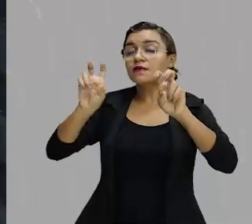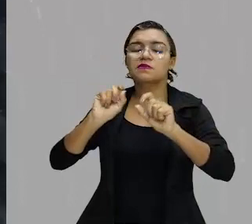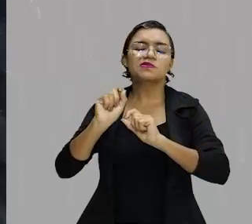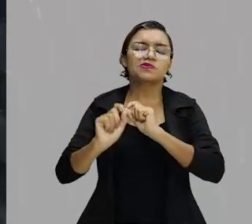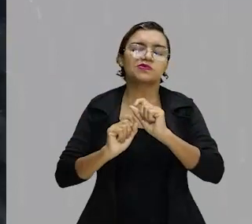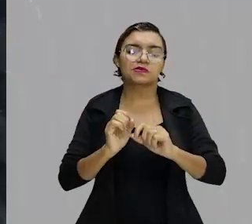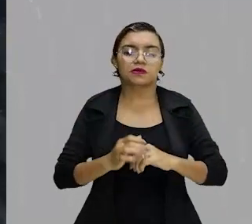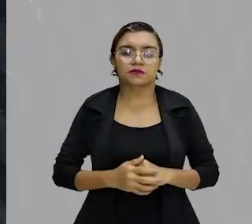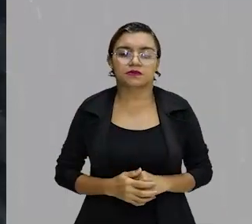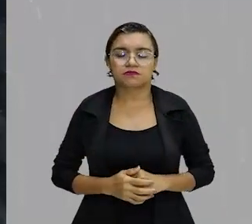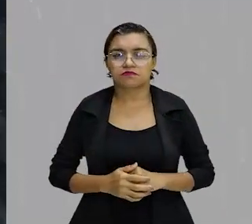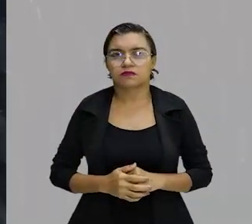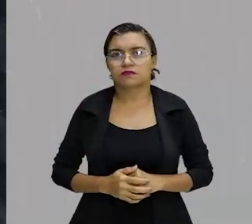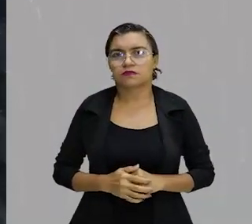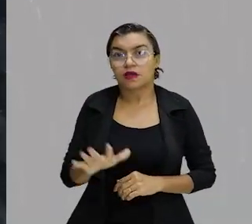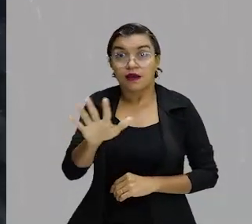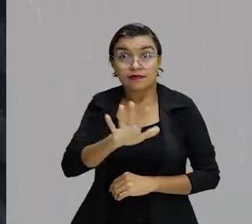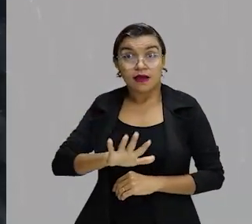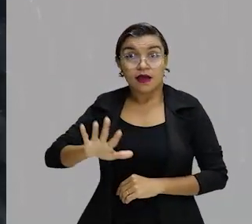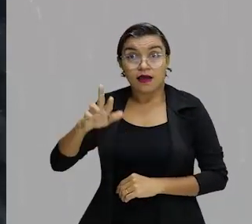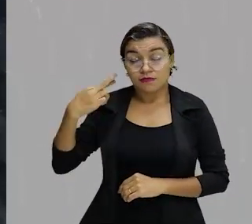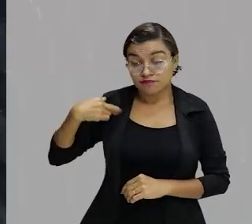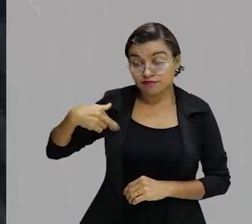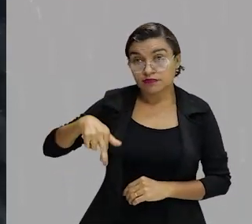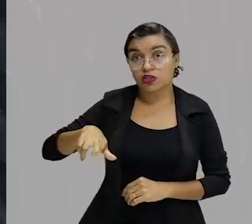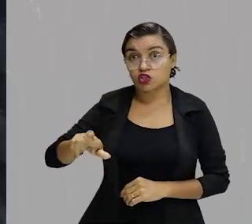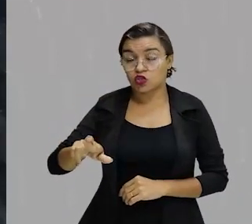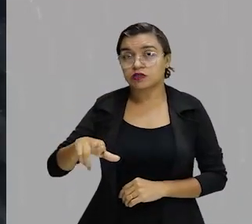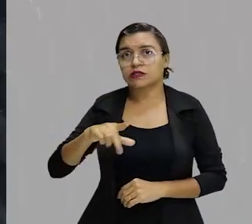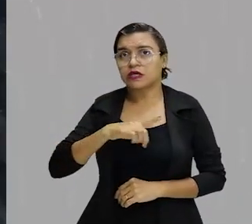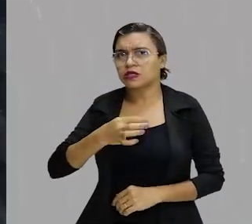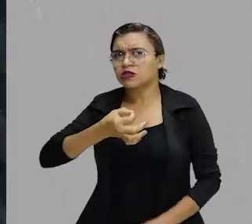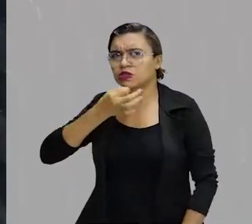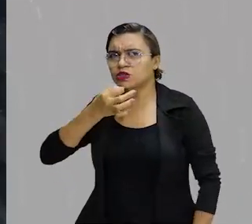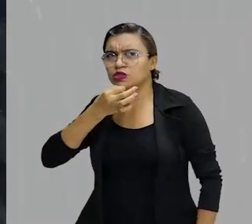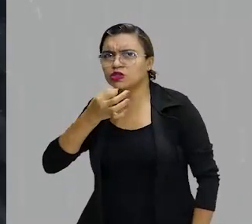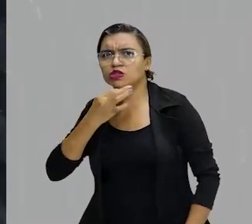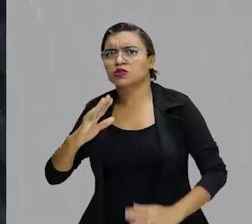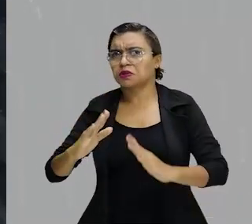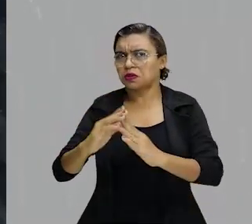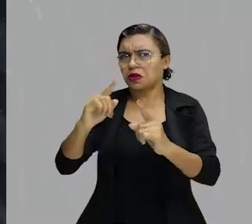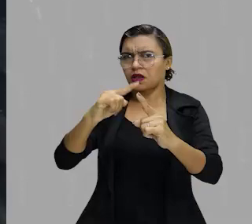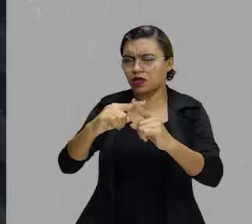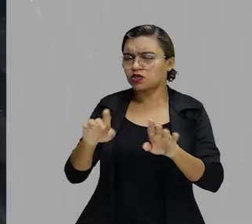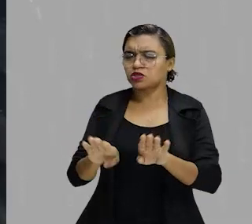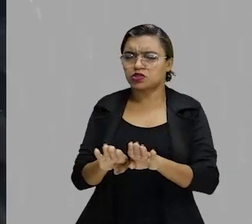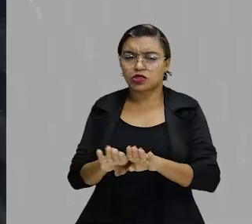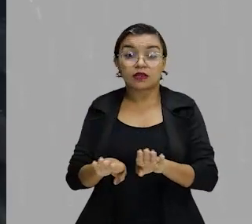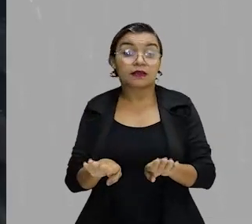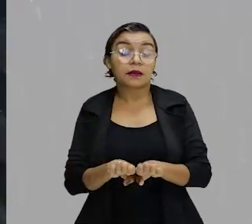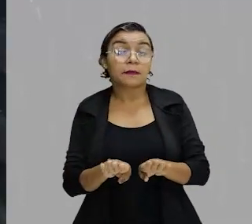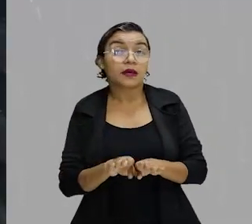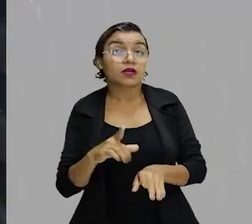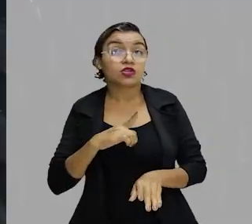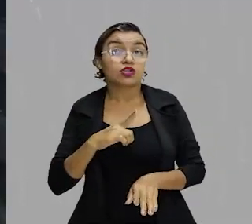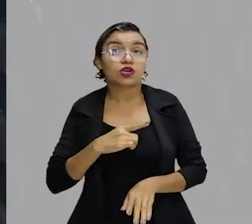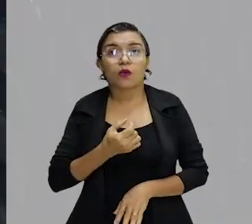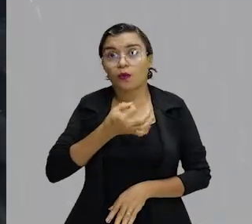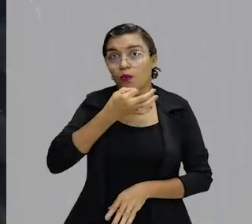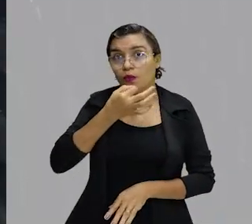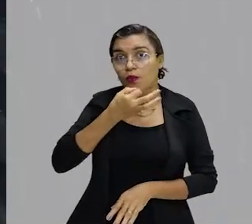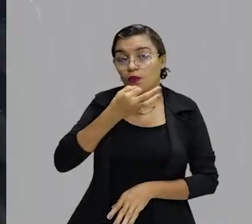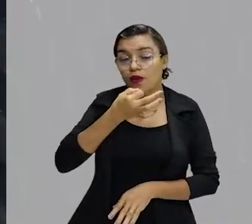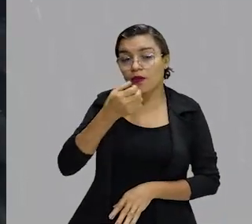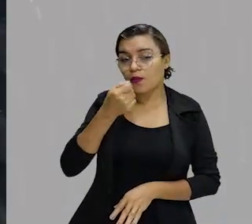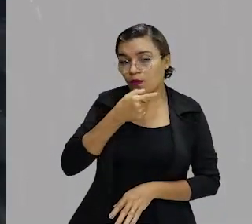torno de questões religiosas, tinha muita crítica à igreja nesse período, o humor, a vingança,